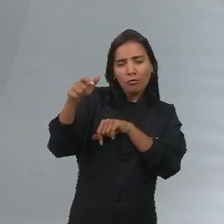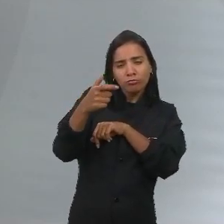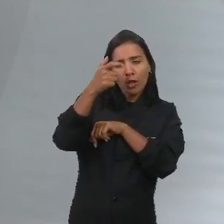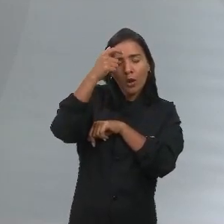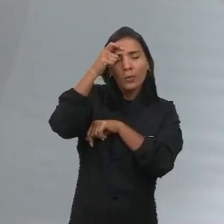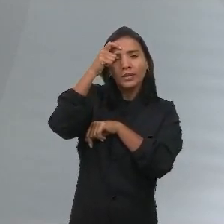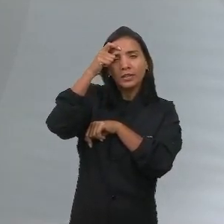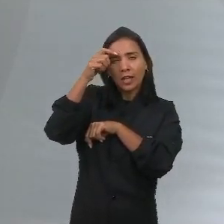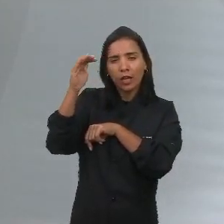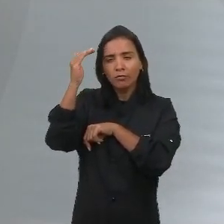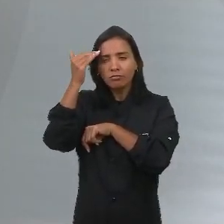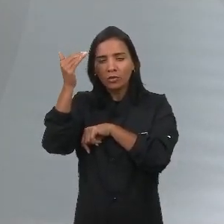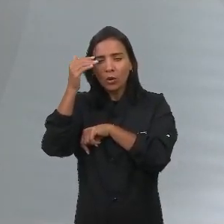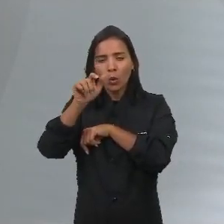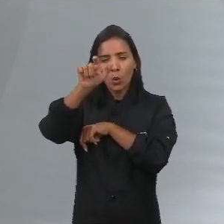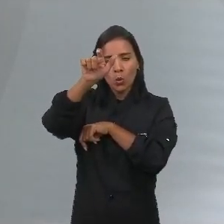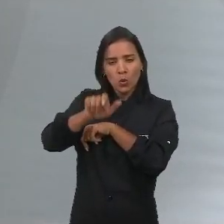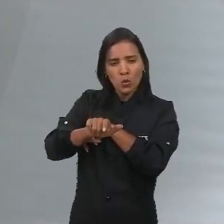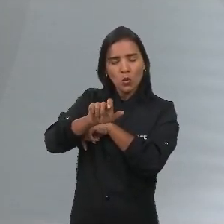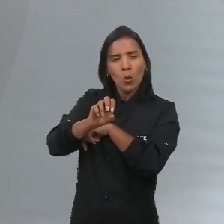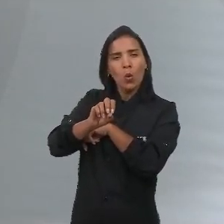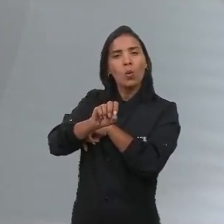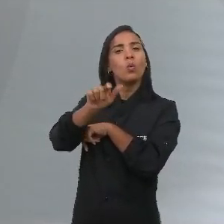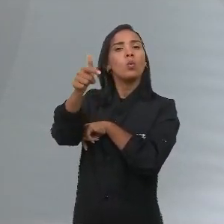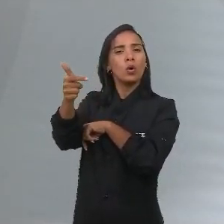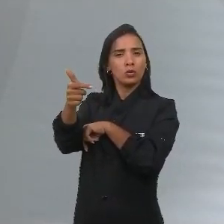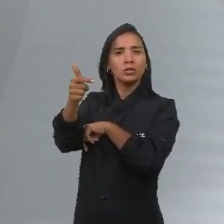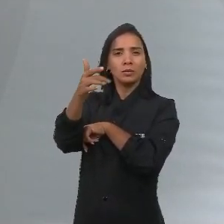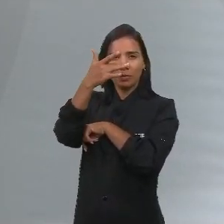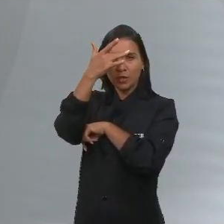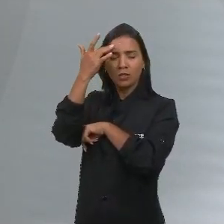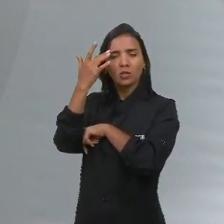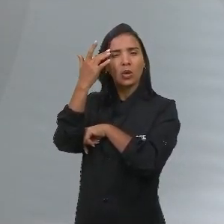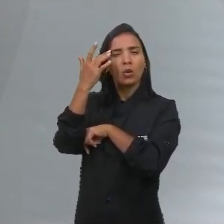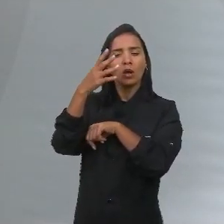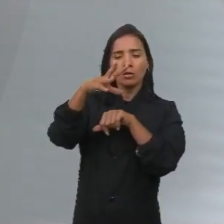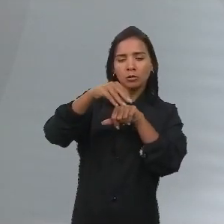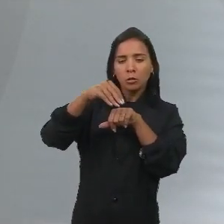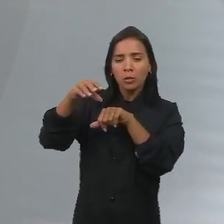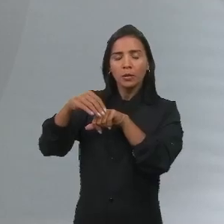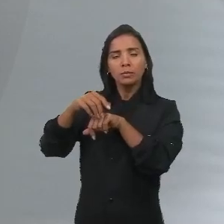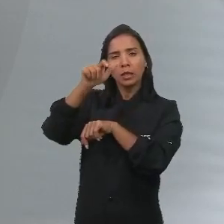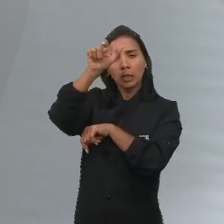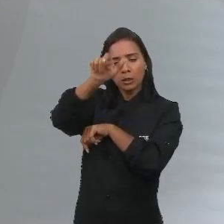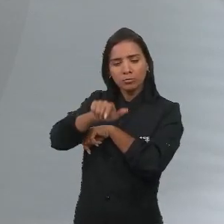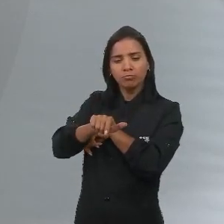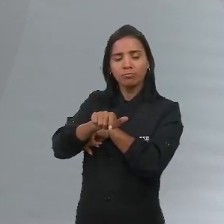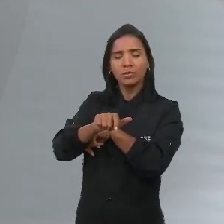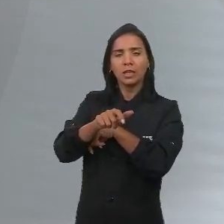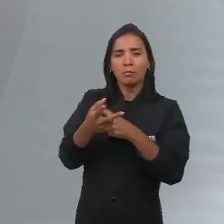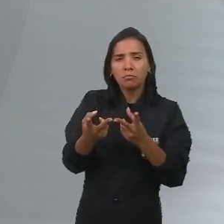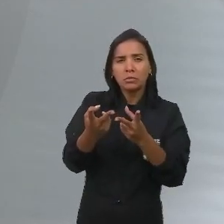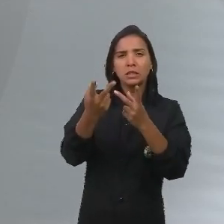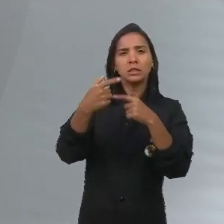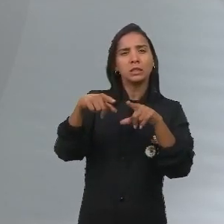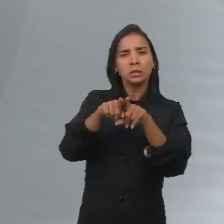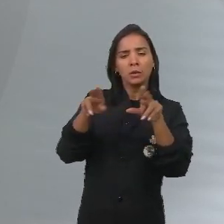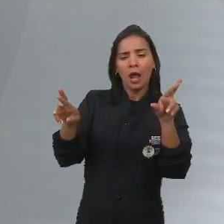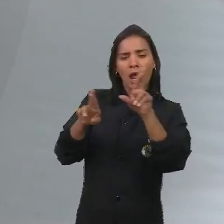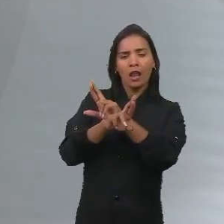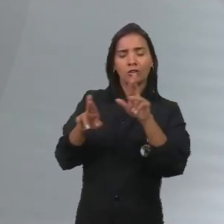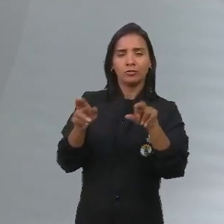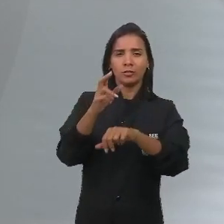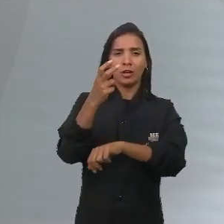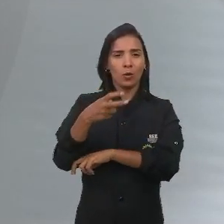respeito o outro e no aspecto da luta como conhecimento como um saber como cultura relacionada à